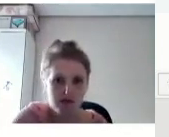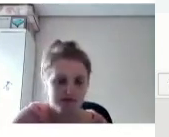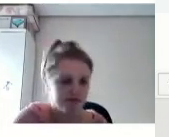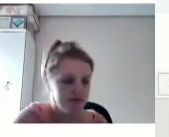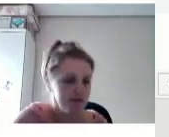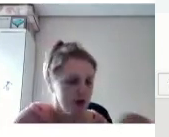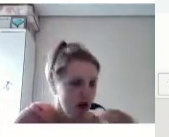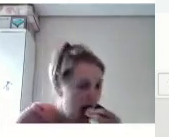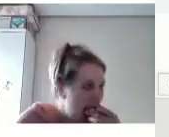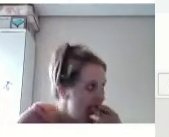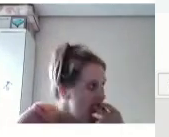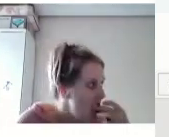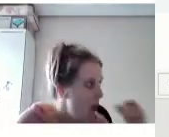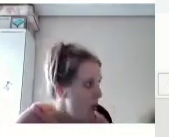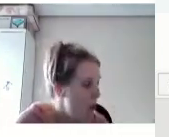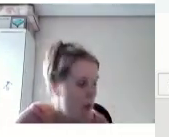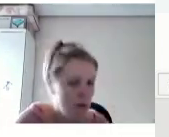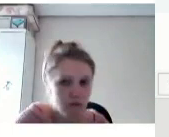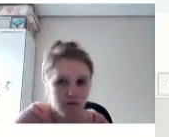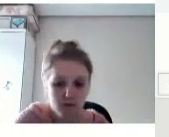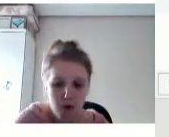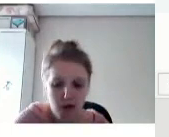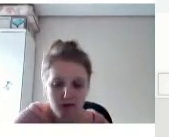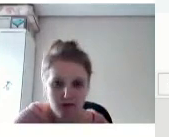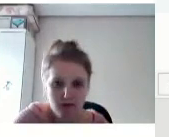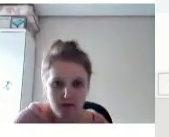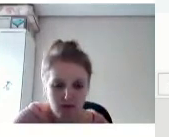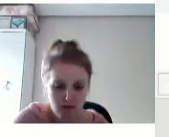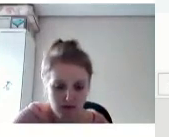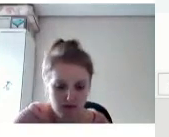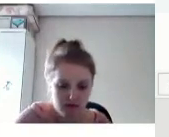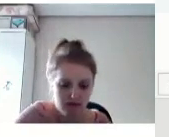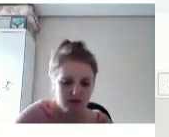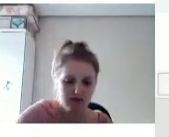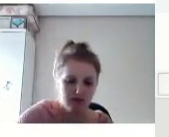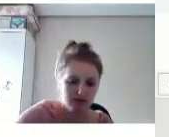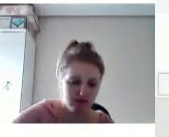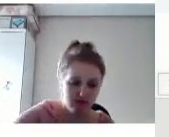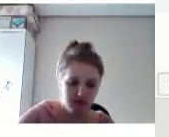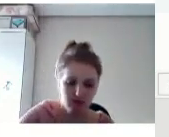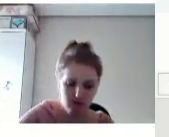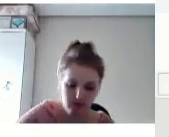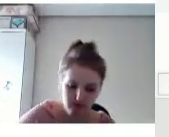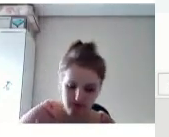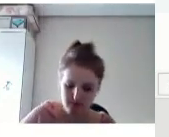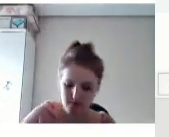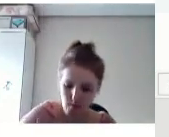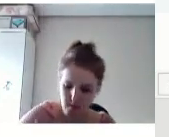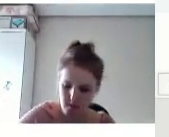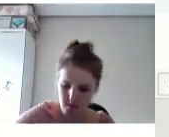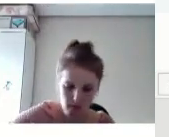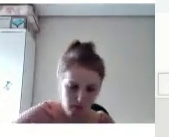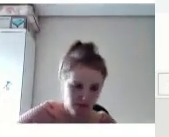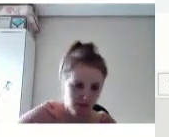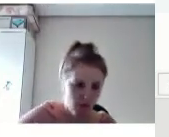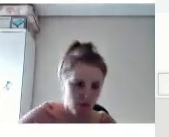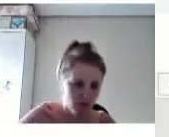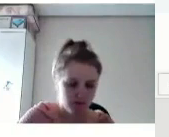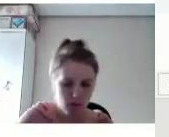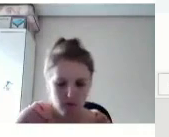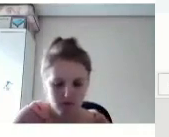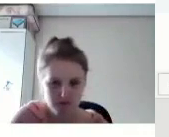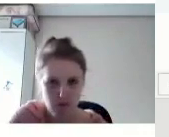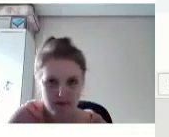mais é, volta, a gente acabou de discutir, pela definição do campo canonicamente conjugado, né, a